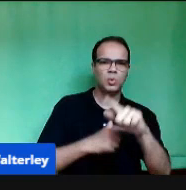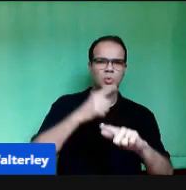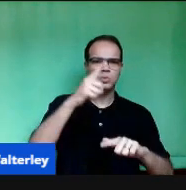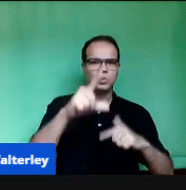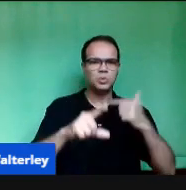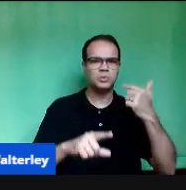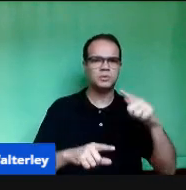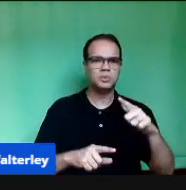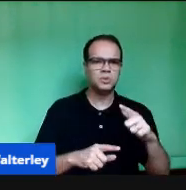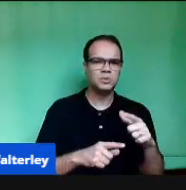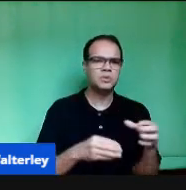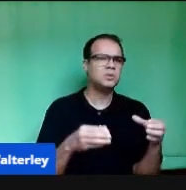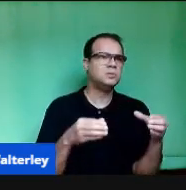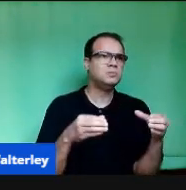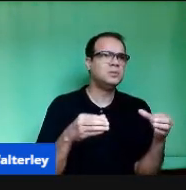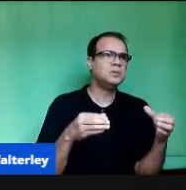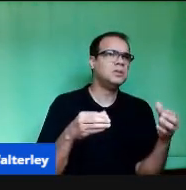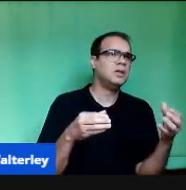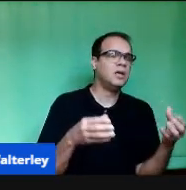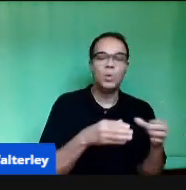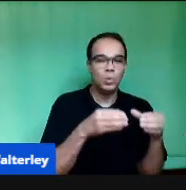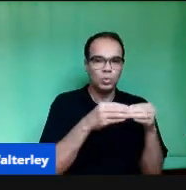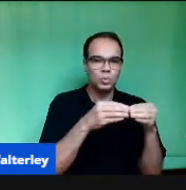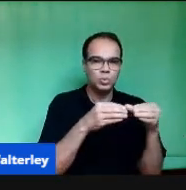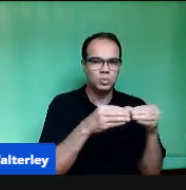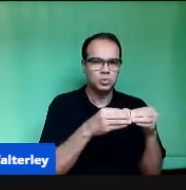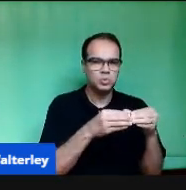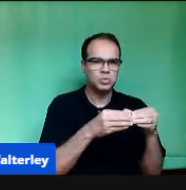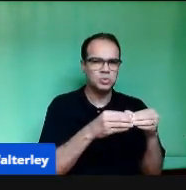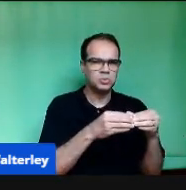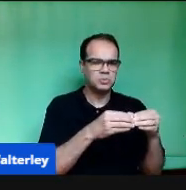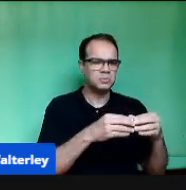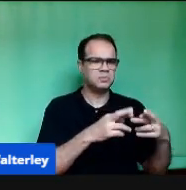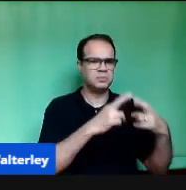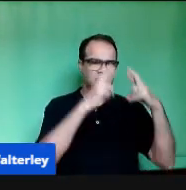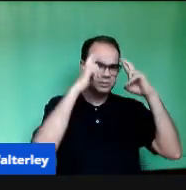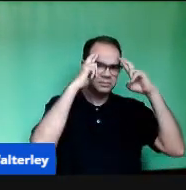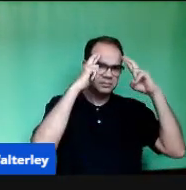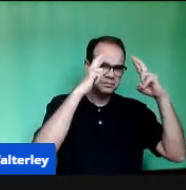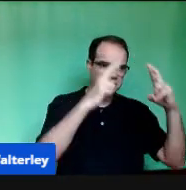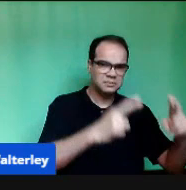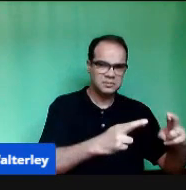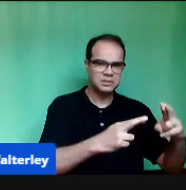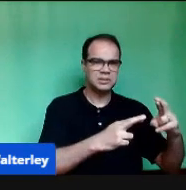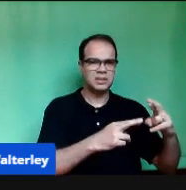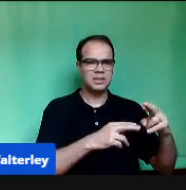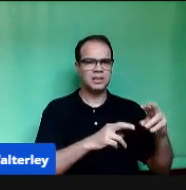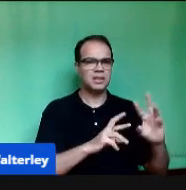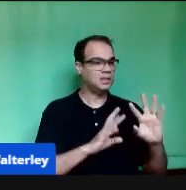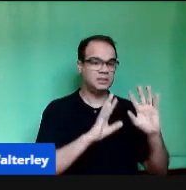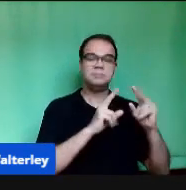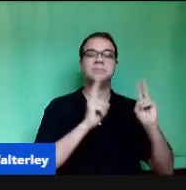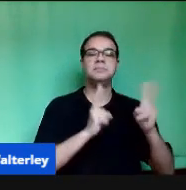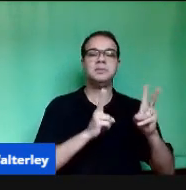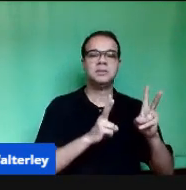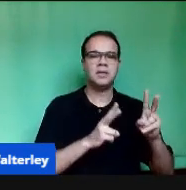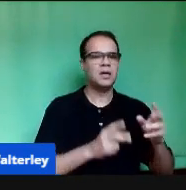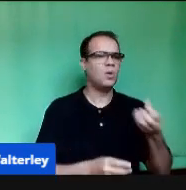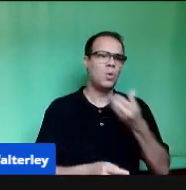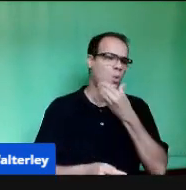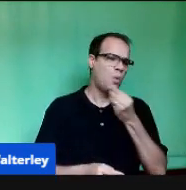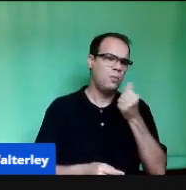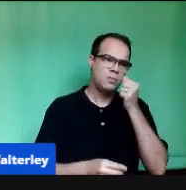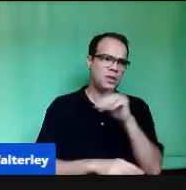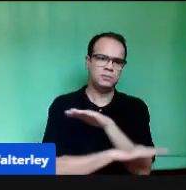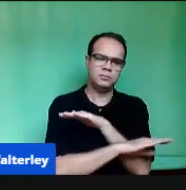um conjunto de normas, de padrão, de moralidade e também de heteronormatividade. Então, esses são os